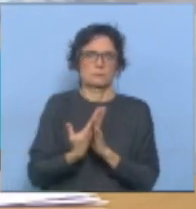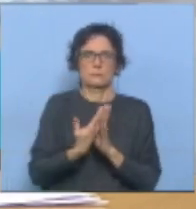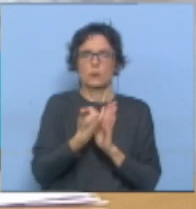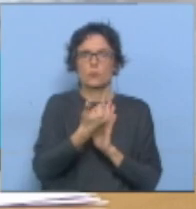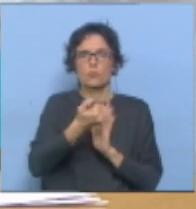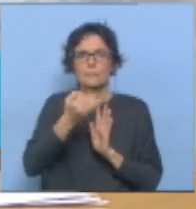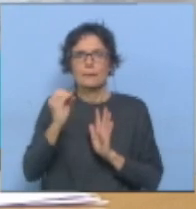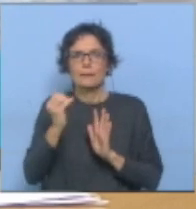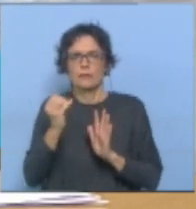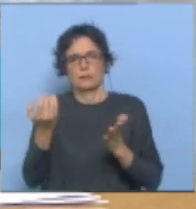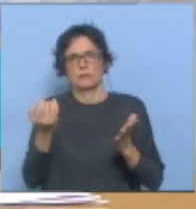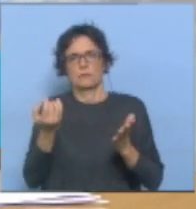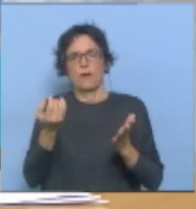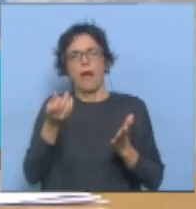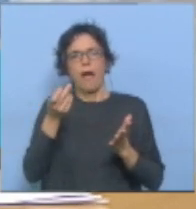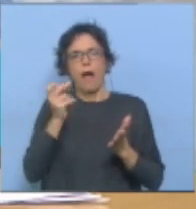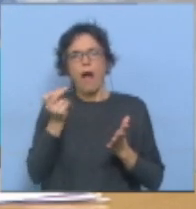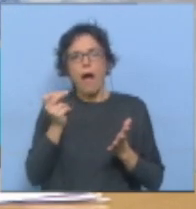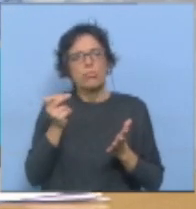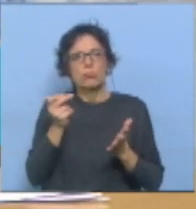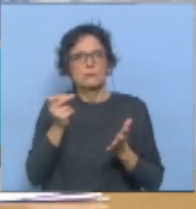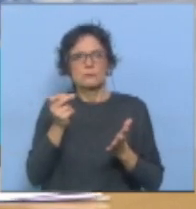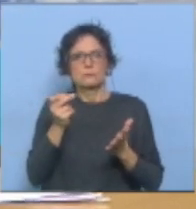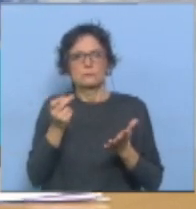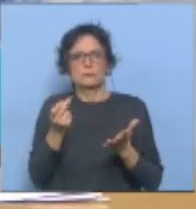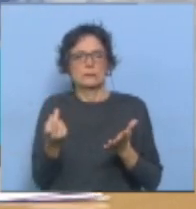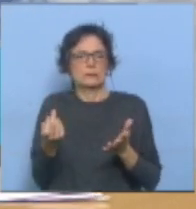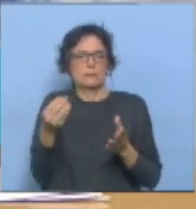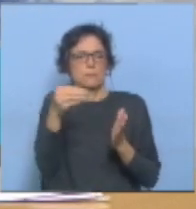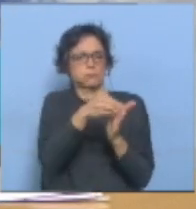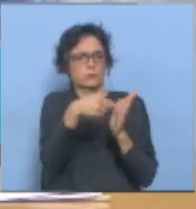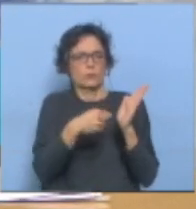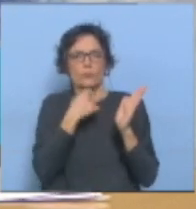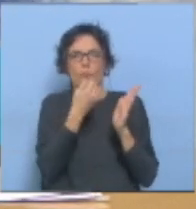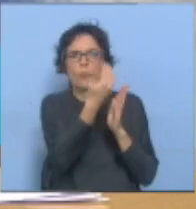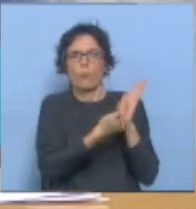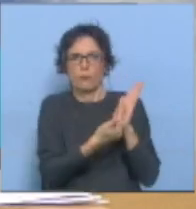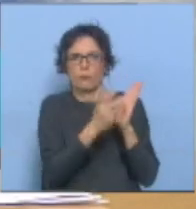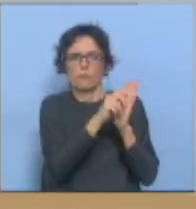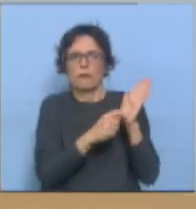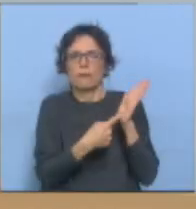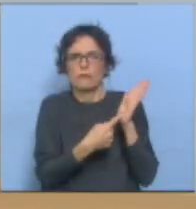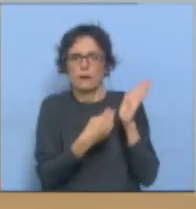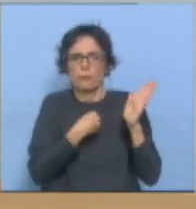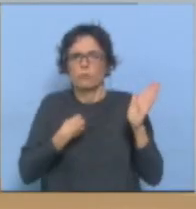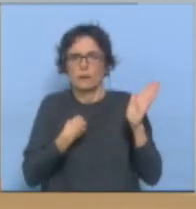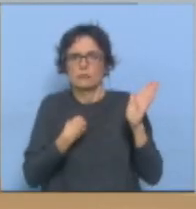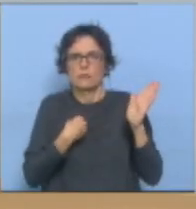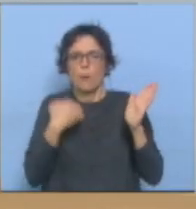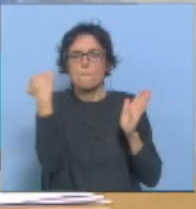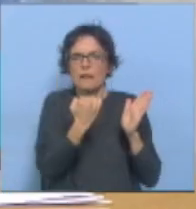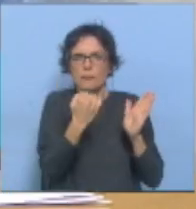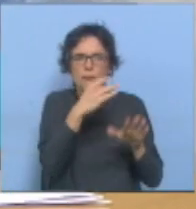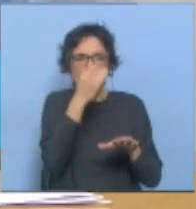médicos, que matar um doente não está no seu código. Não é por isso que um médico é médico. Um médico é médico